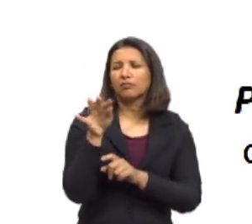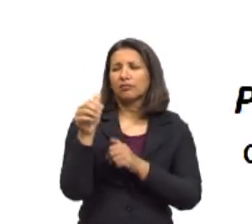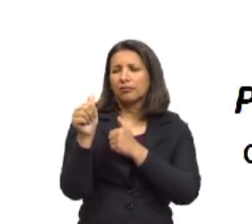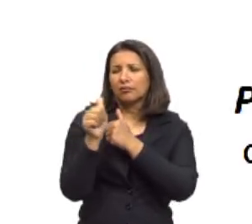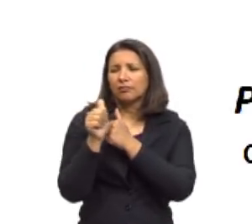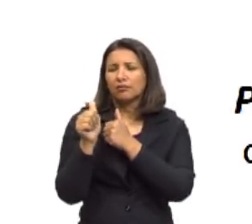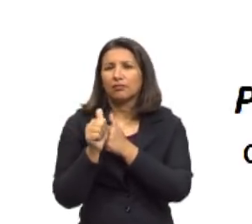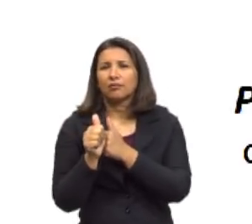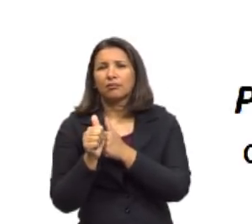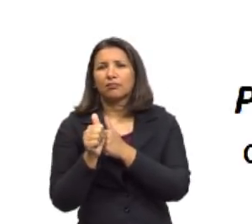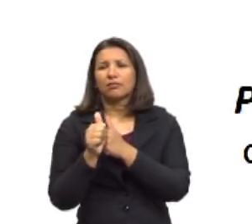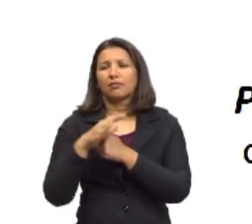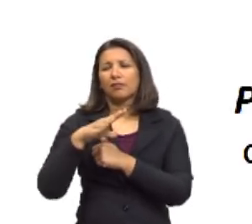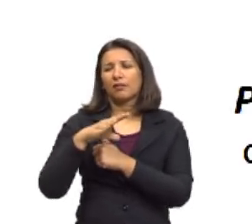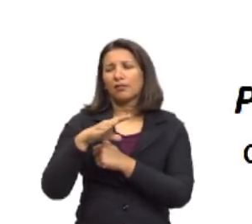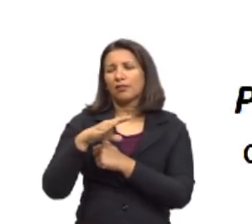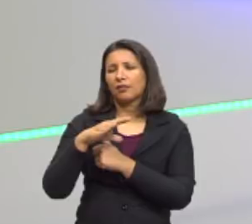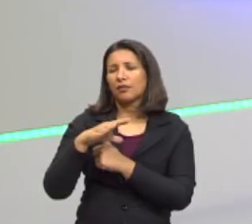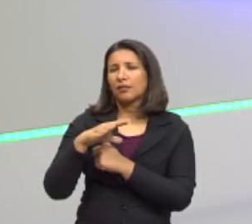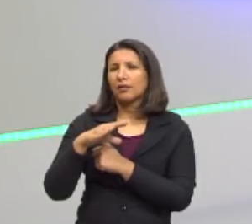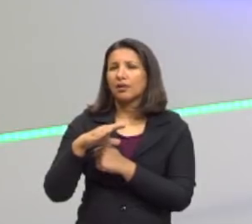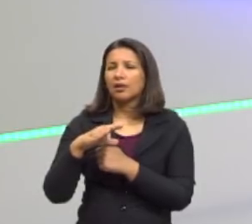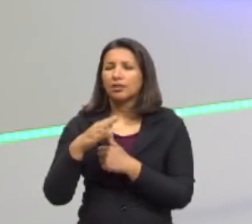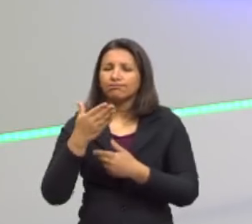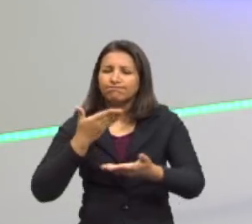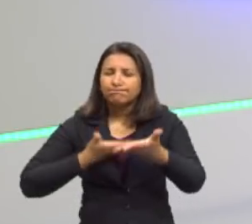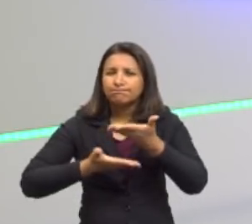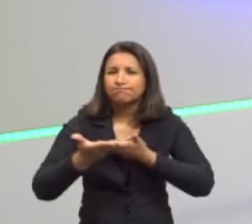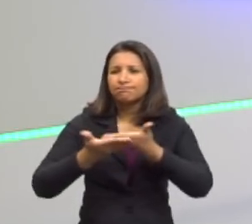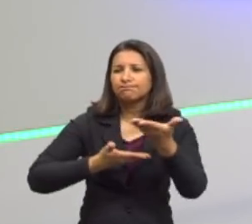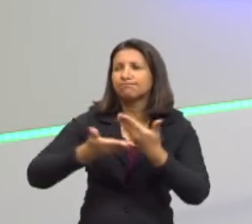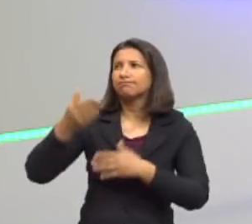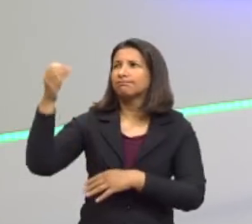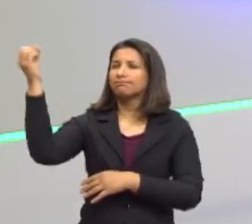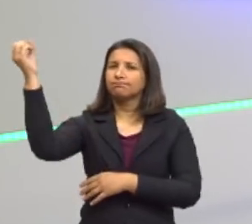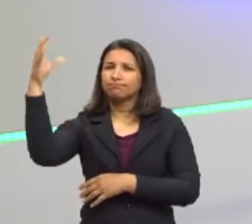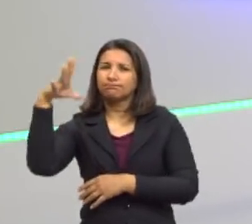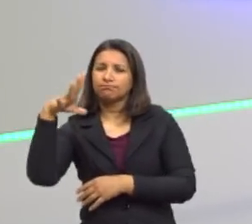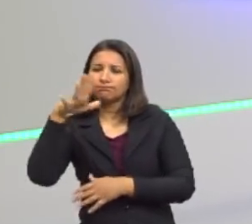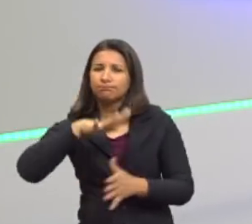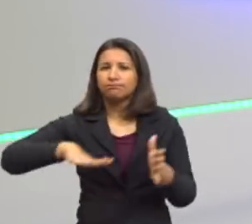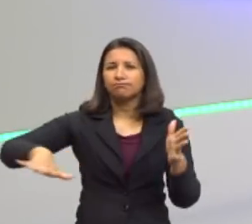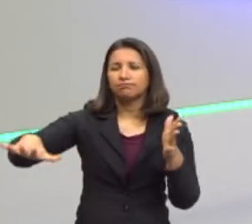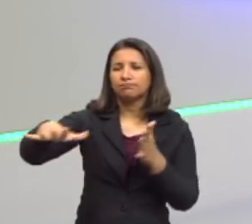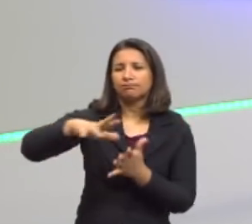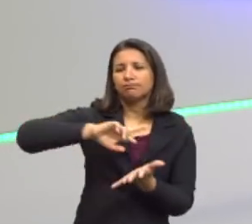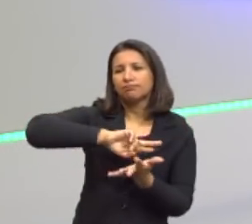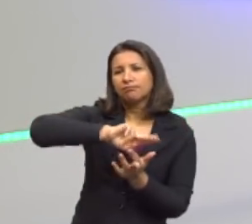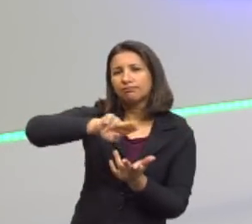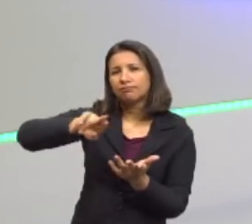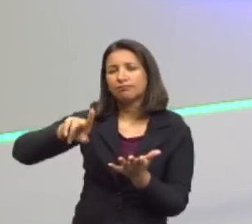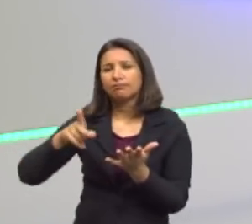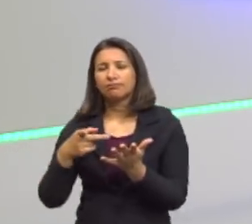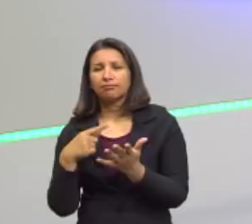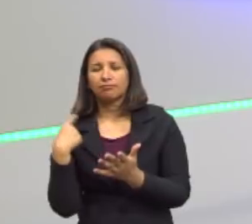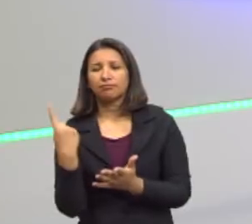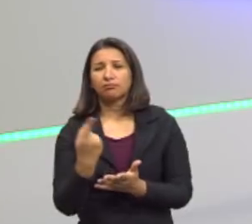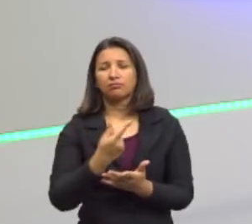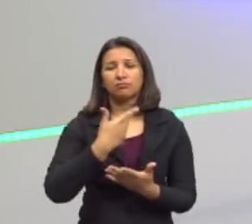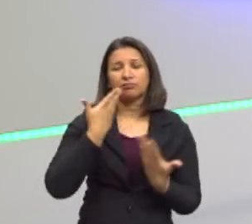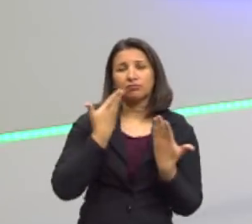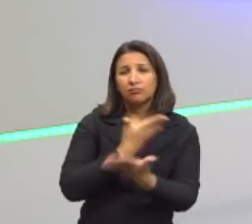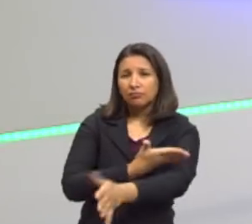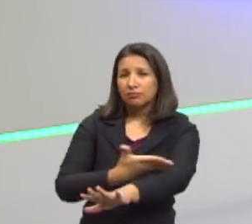tem pesquisadores estudando interações de luz em ambientes diferentes do ambiente que a gente está